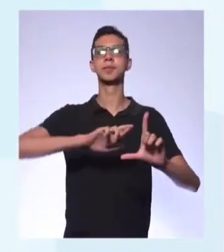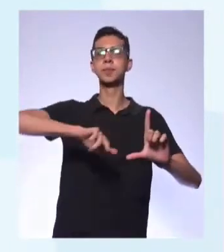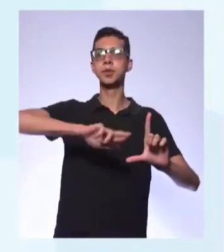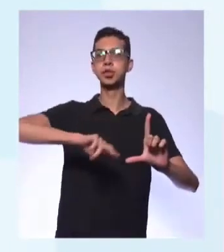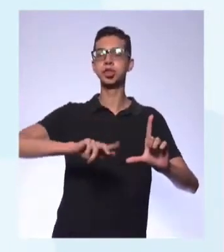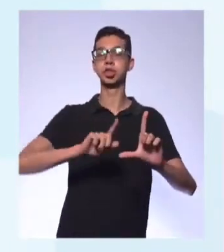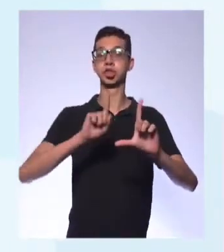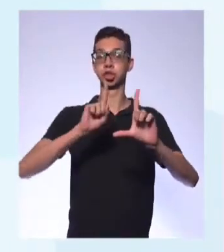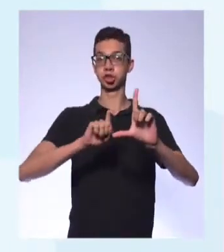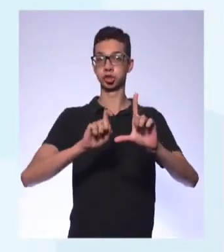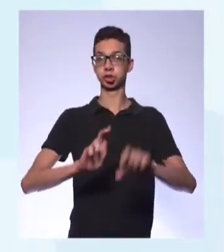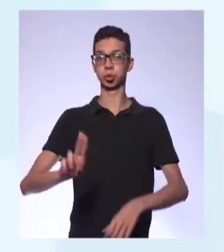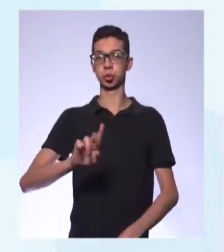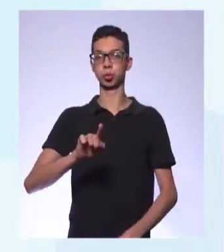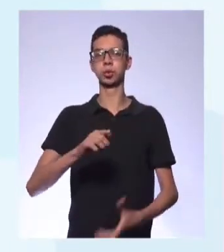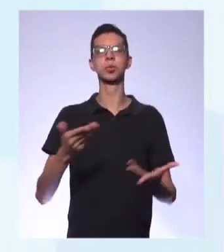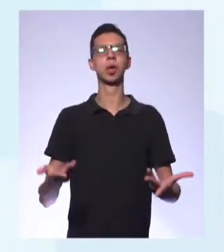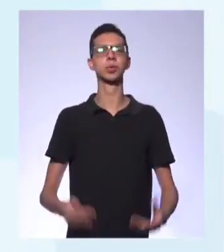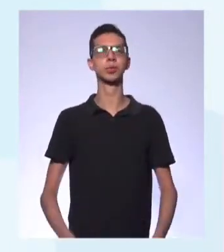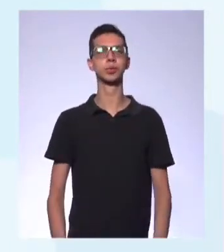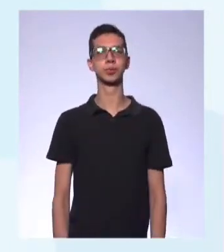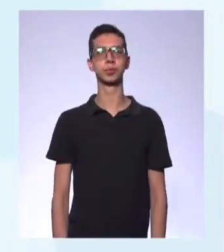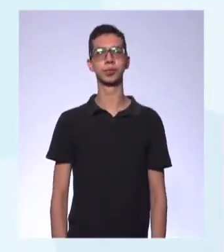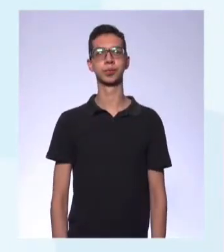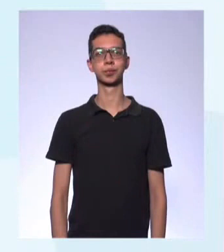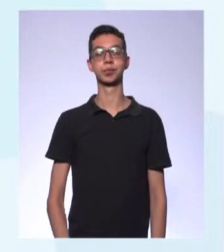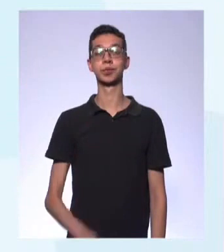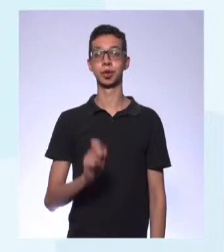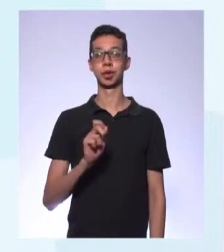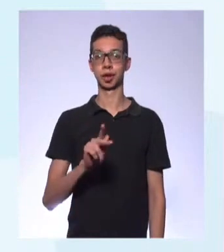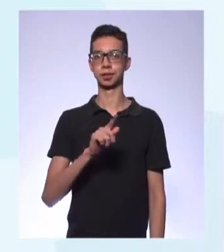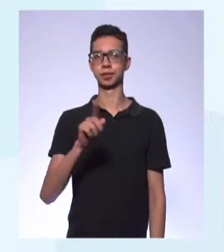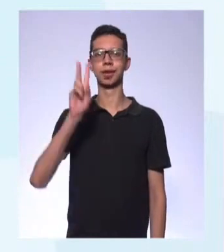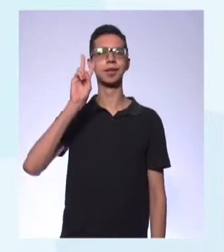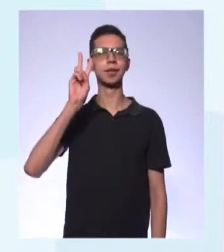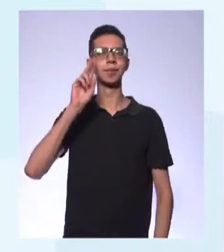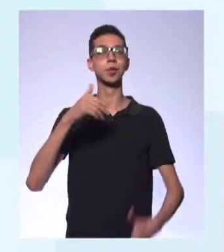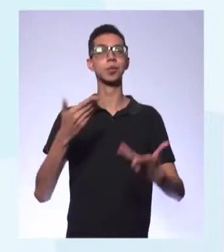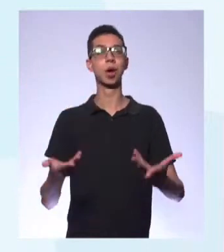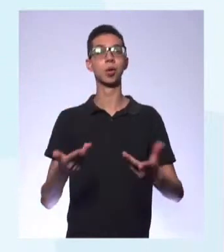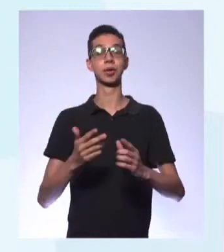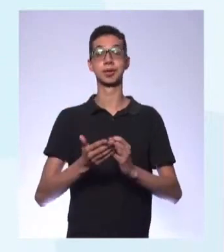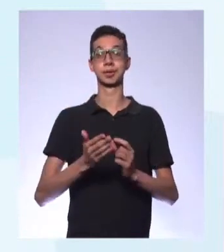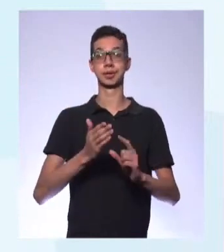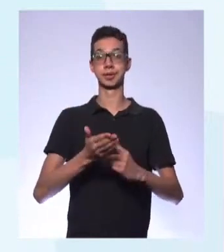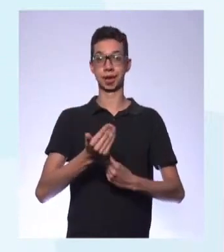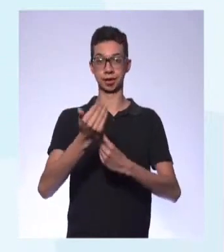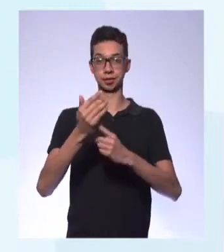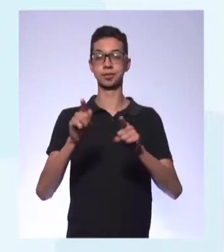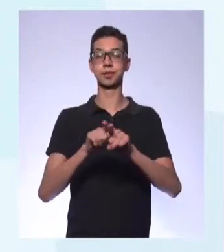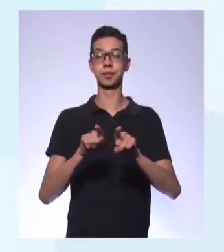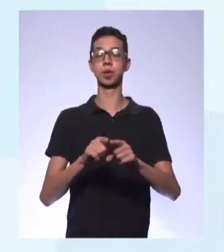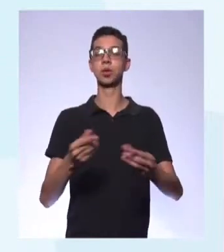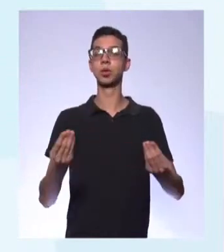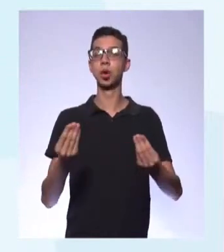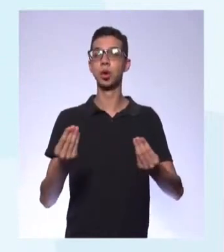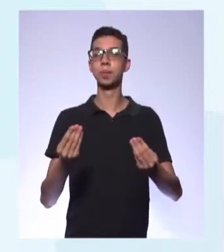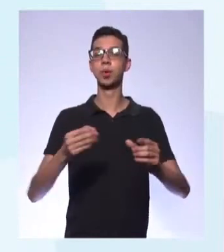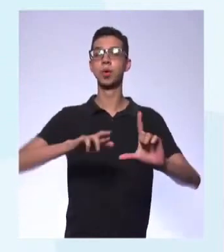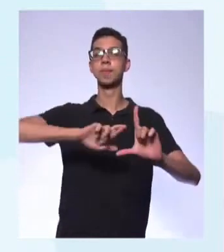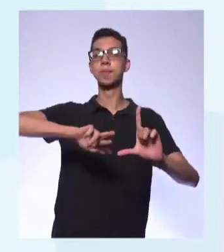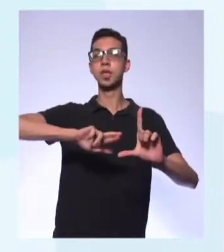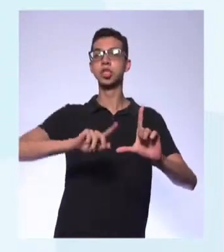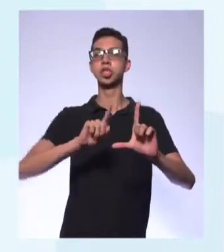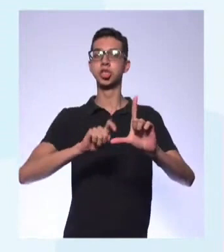mídias digitais você utilizaria? Tá? Lembrem-se, que ferramentas tecnológicas e quais mídias digitais vocês